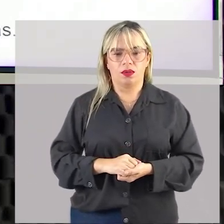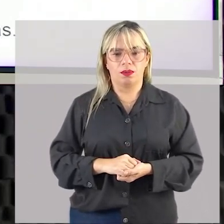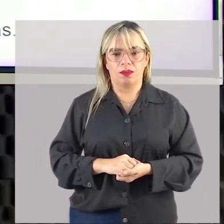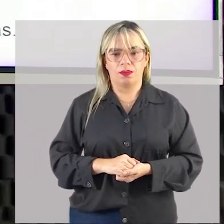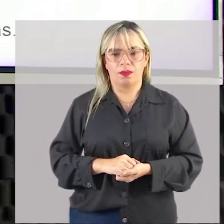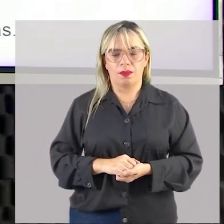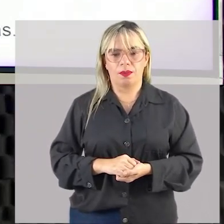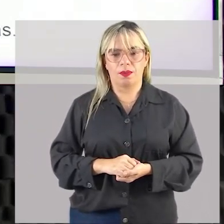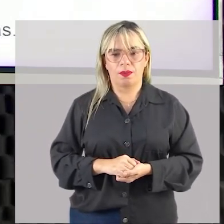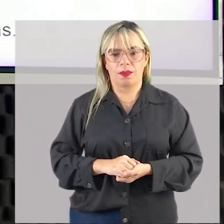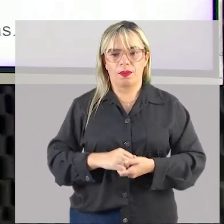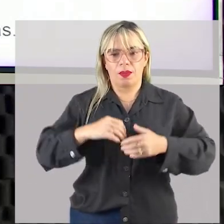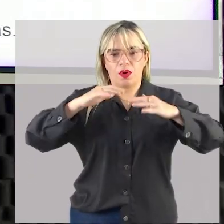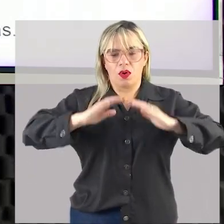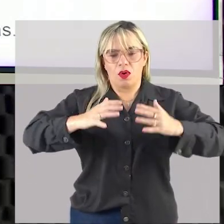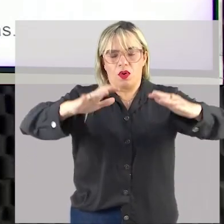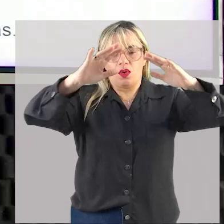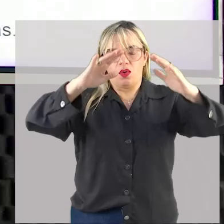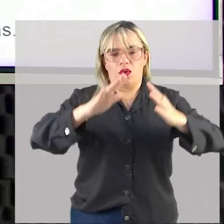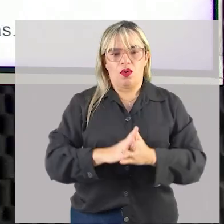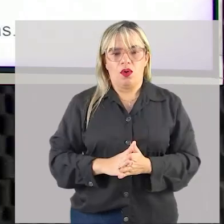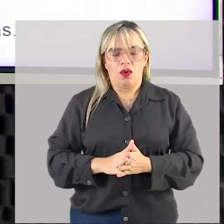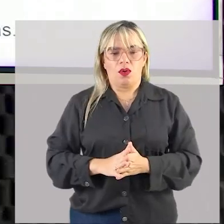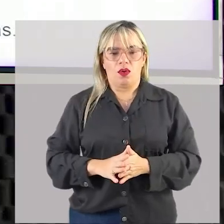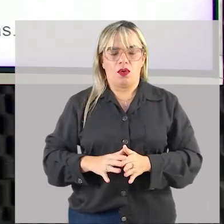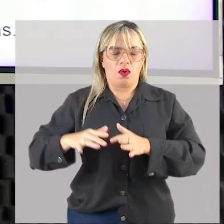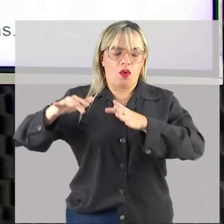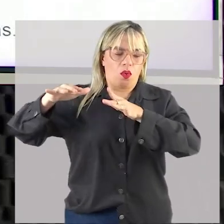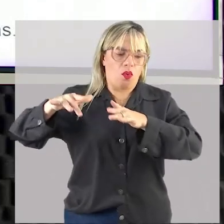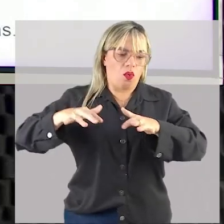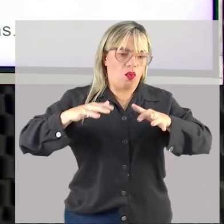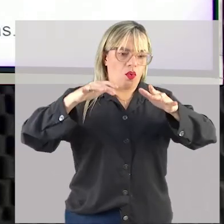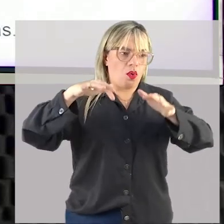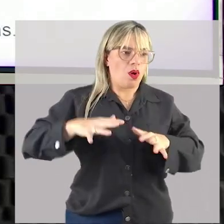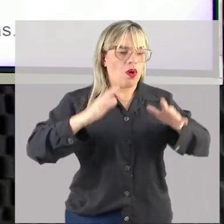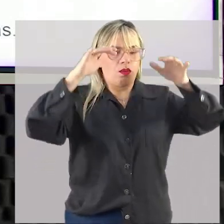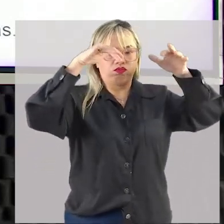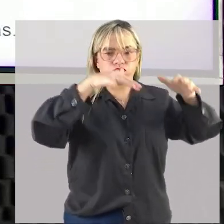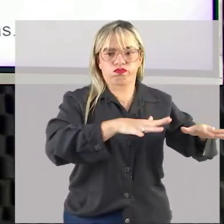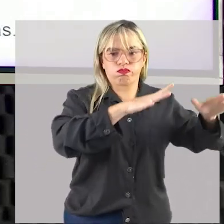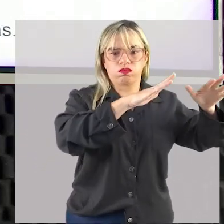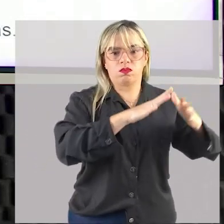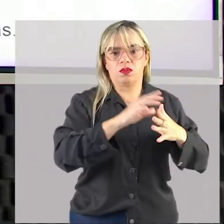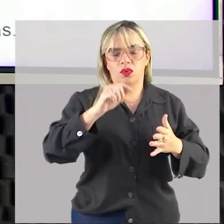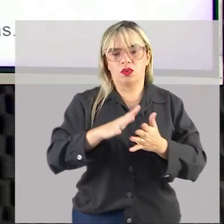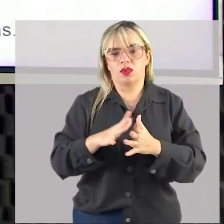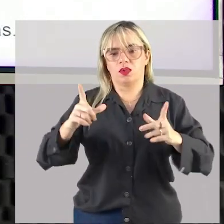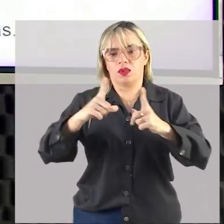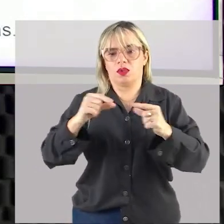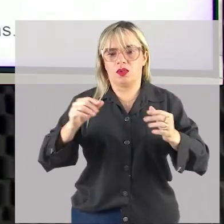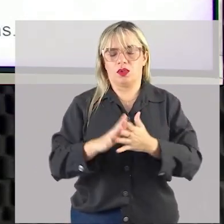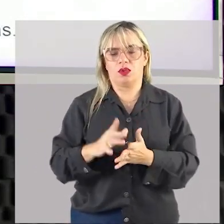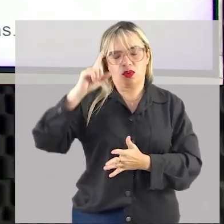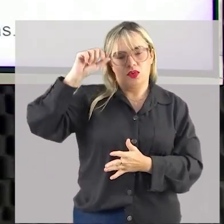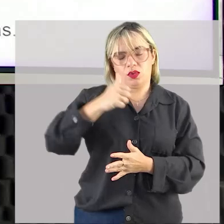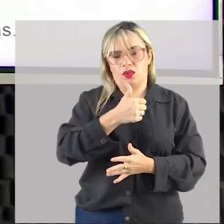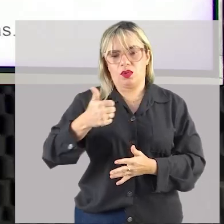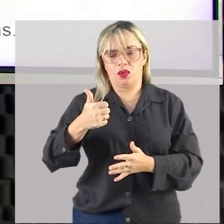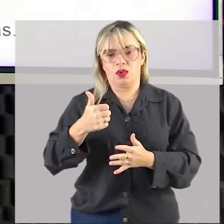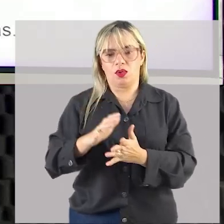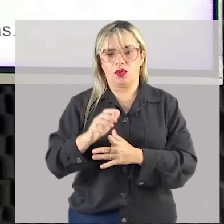O terremoto e o tsunami ocorridos no Japão em 11 de março de 2011 romperam as paredes de isolamento de